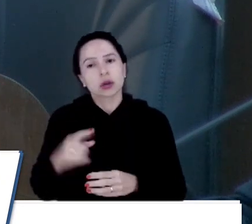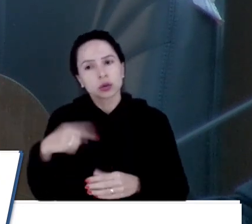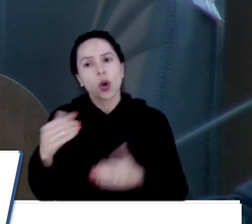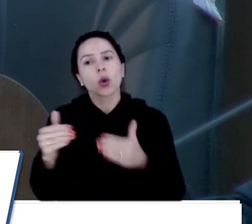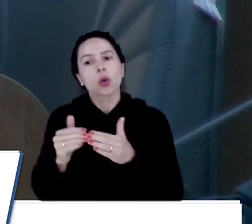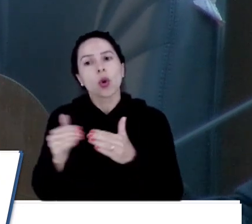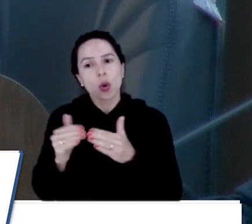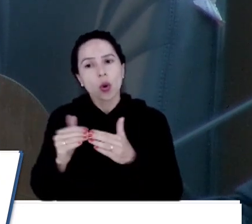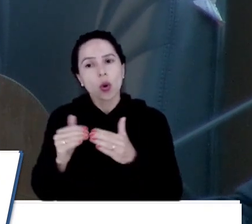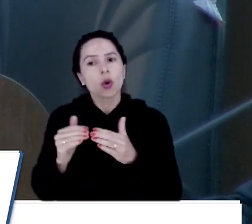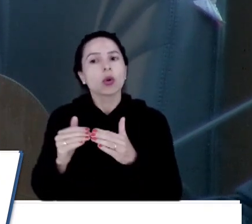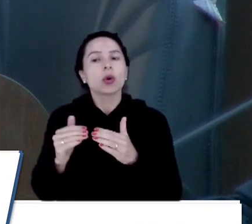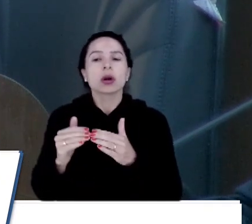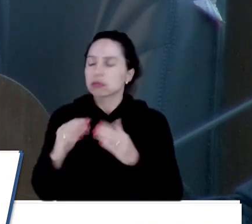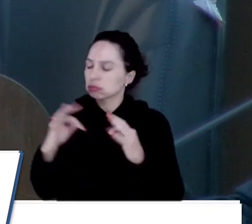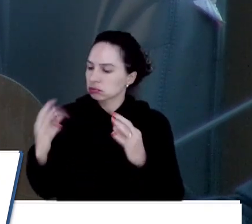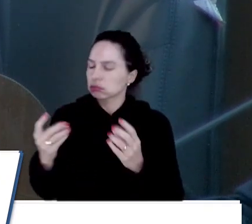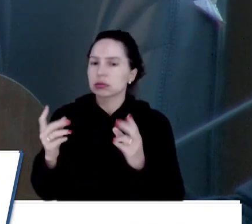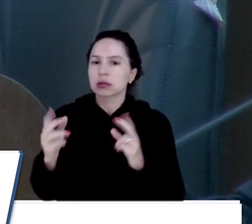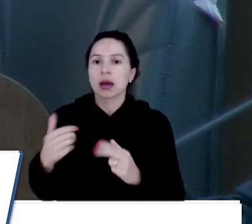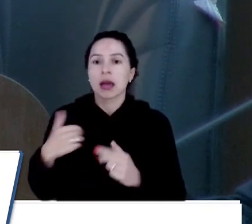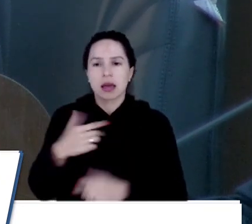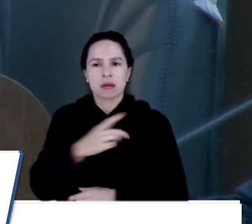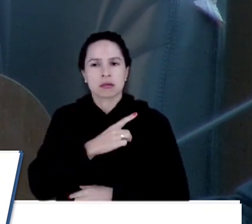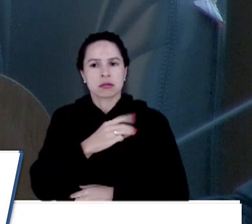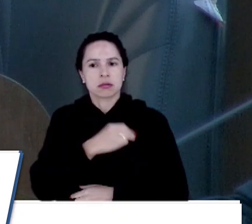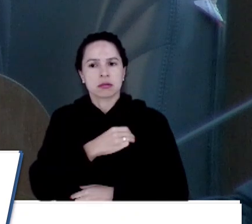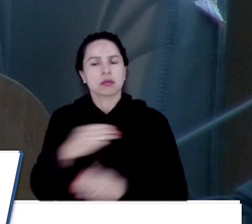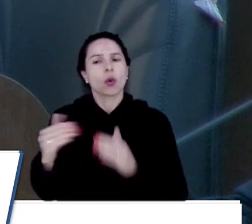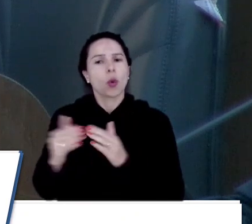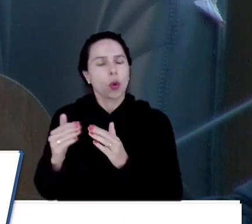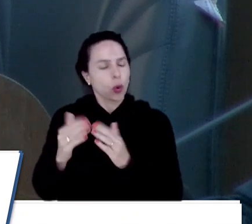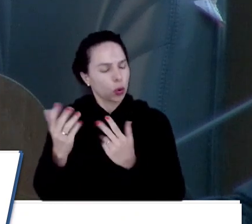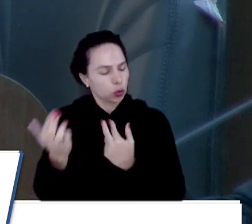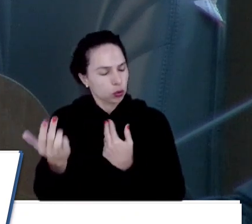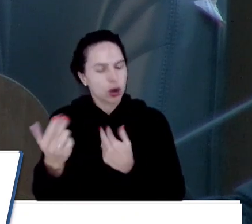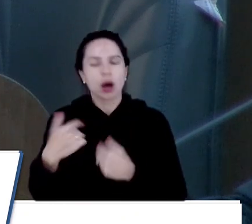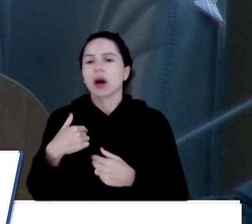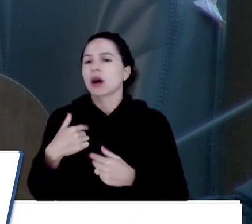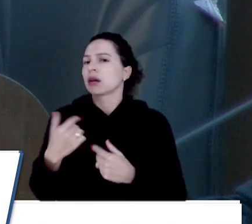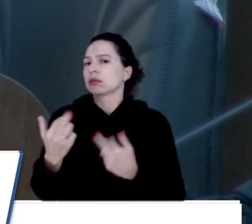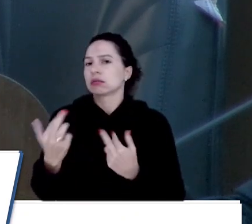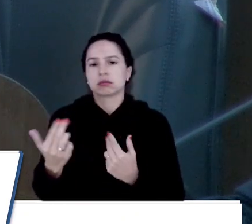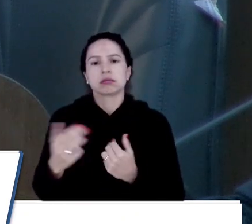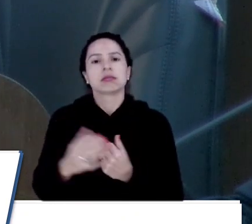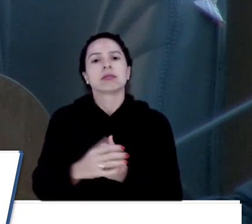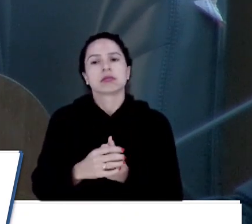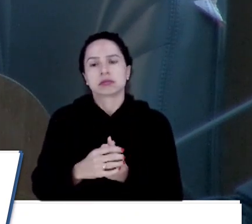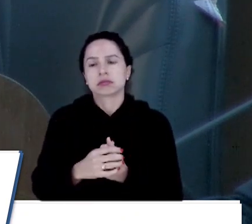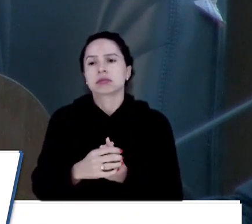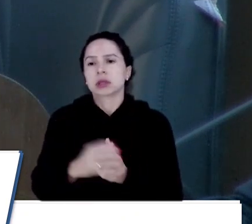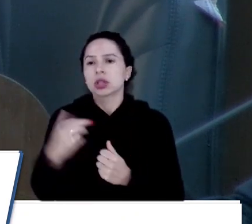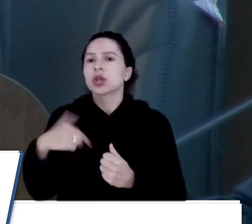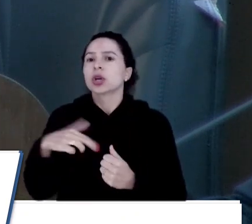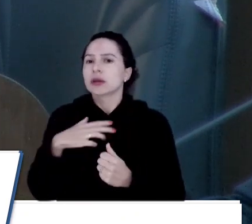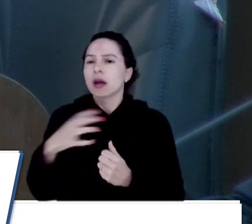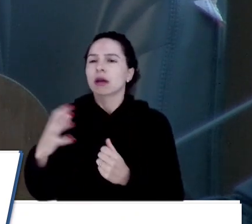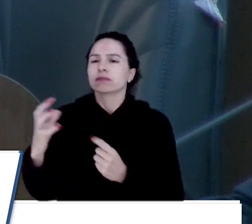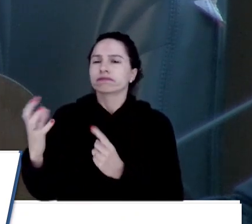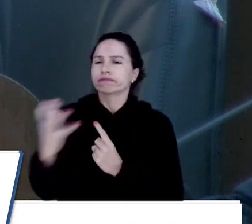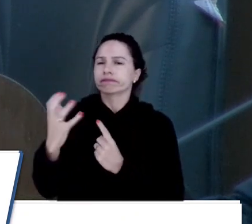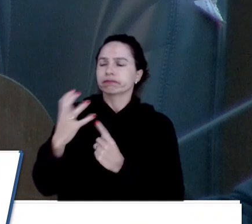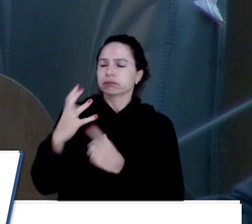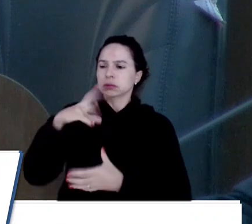concordamos em número, gênero e número. Eu, Dalla Motta, concordo com você, gênero, número e grau. Nós estamos sendo ameaçados dentro